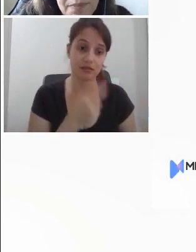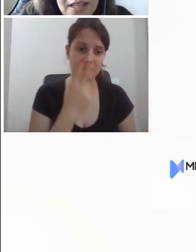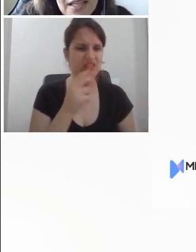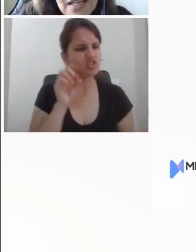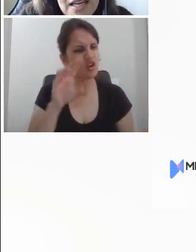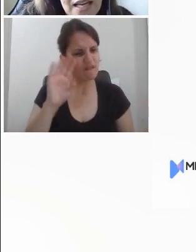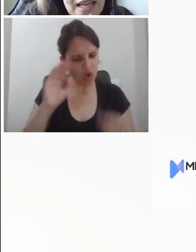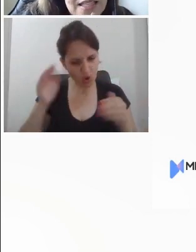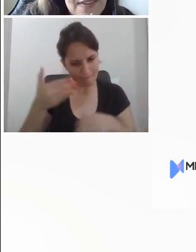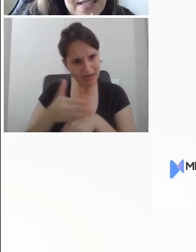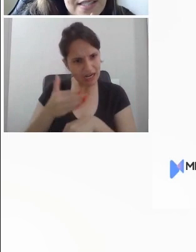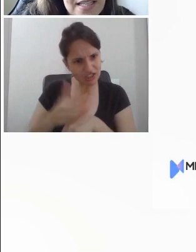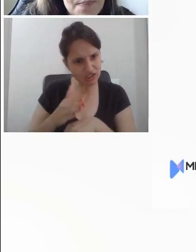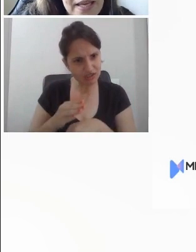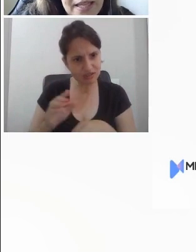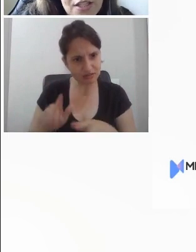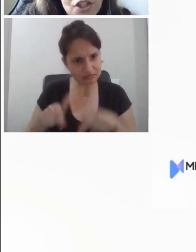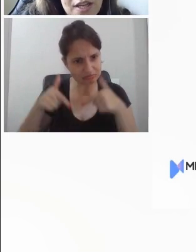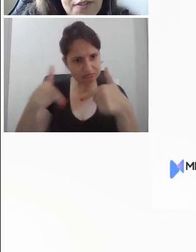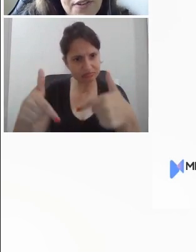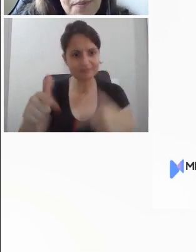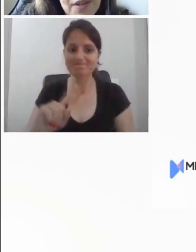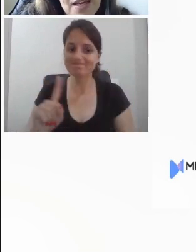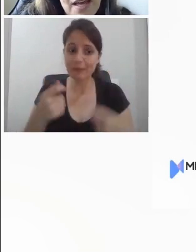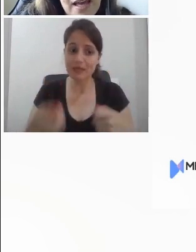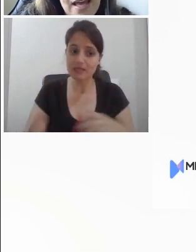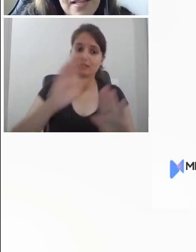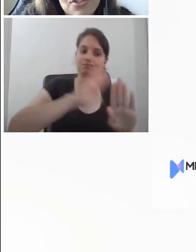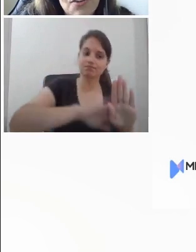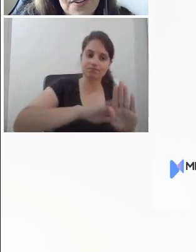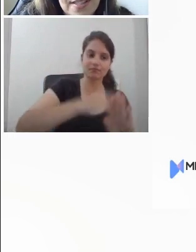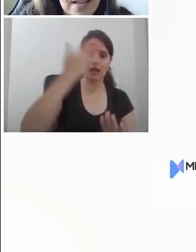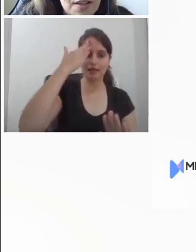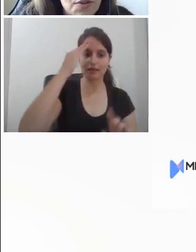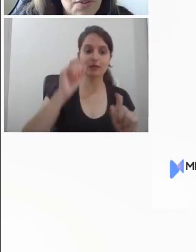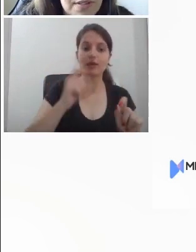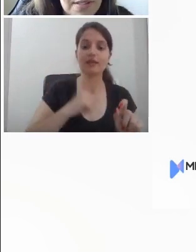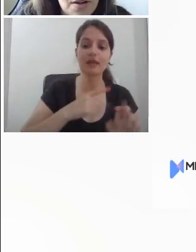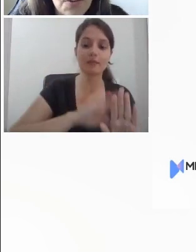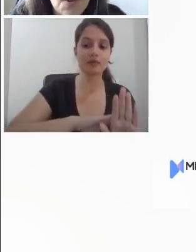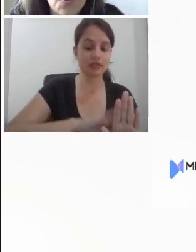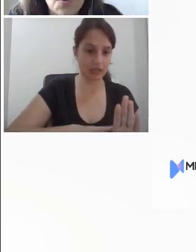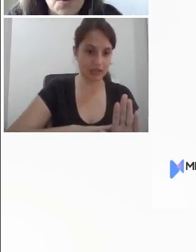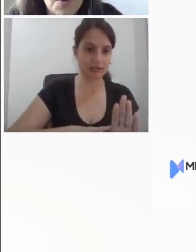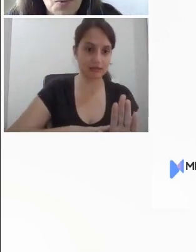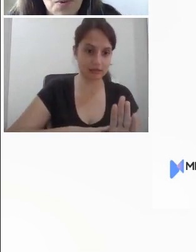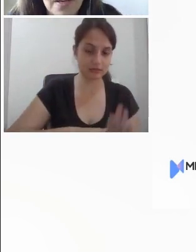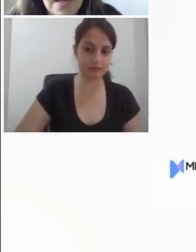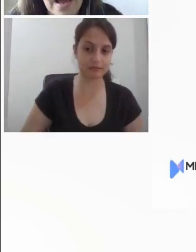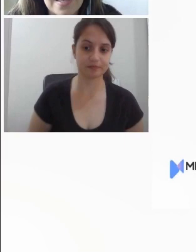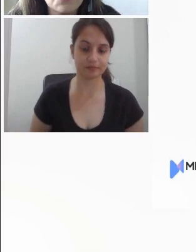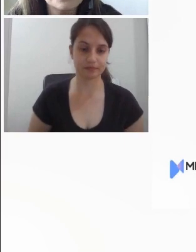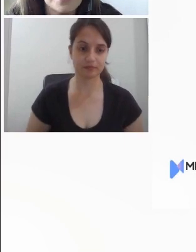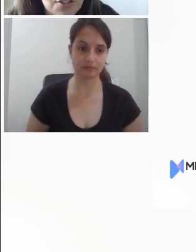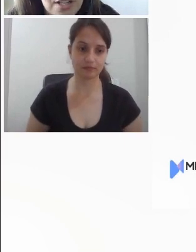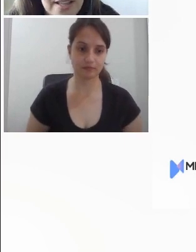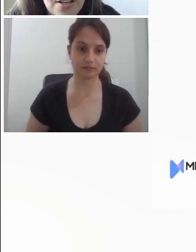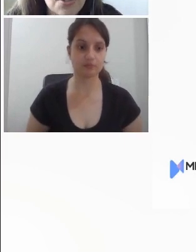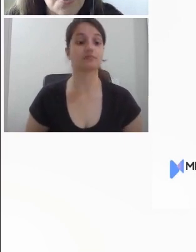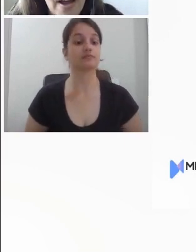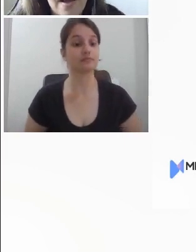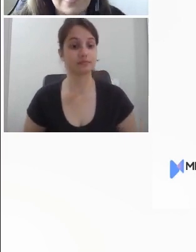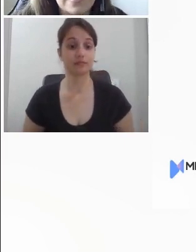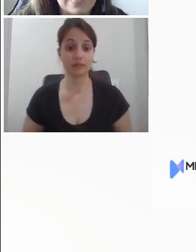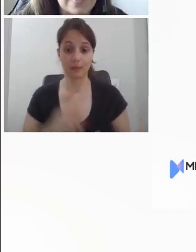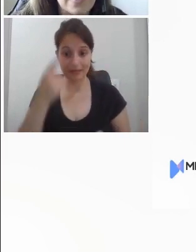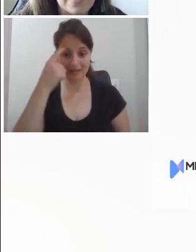prática e às vezes na expectativa eh de fazer aquilo ser o o o aquilo ser agilidade